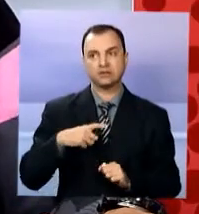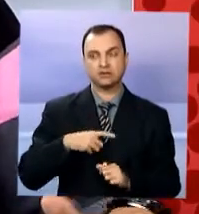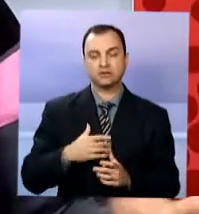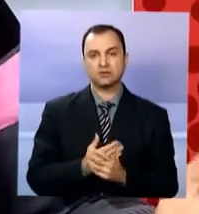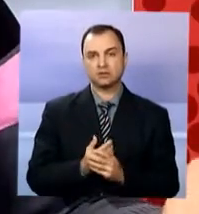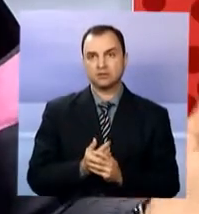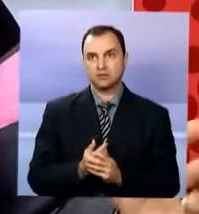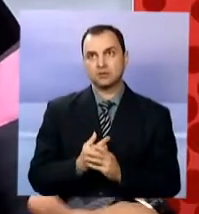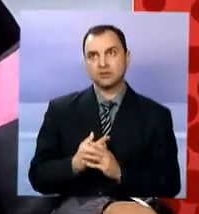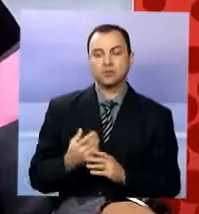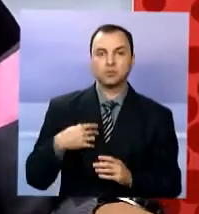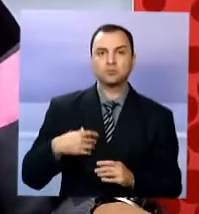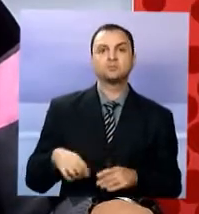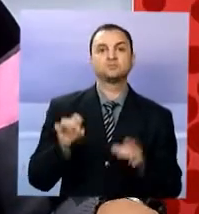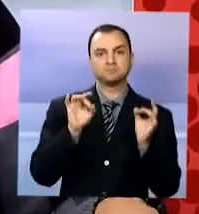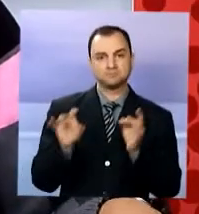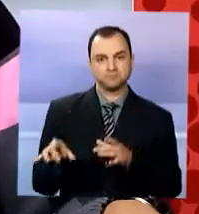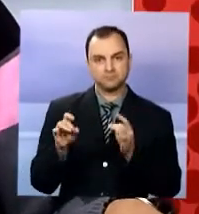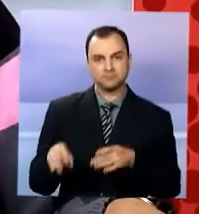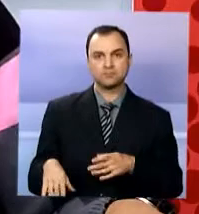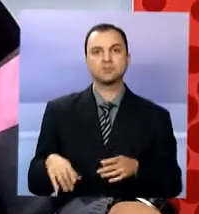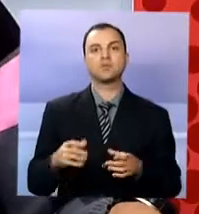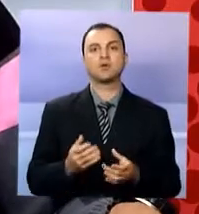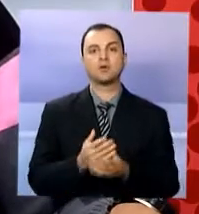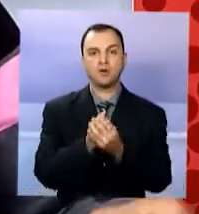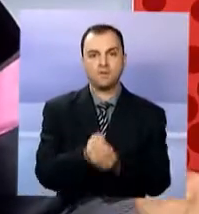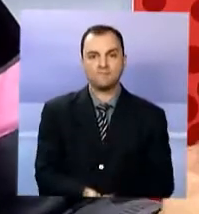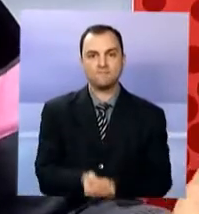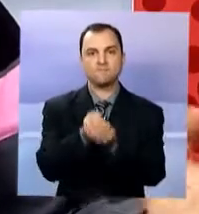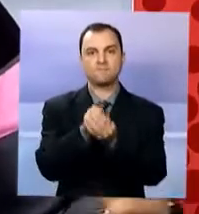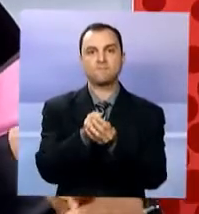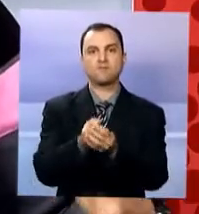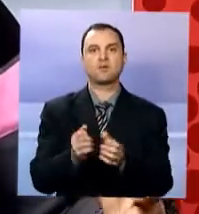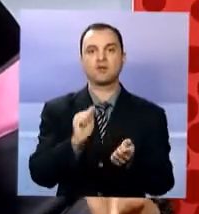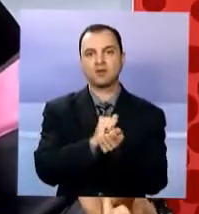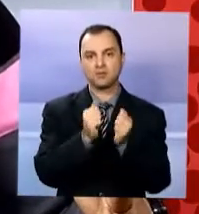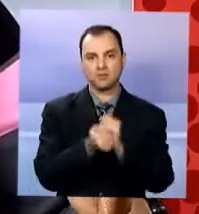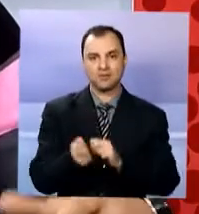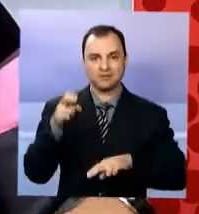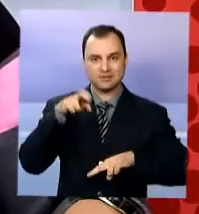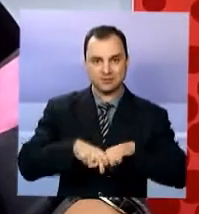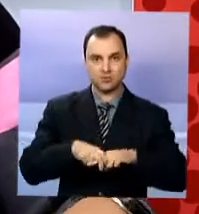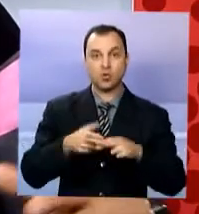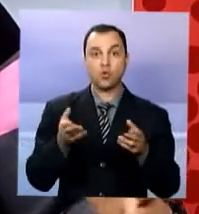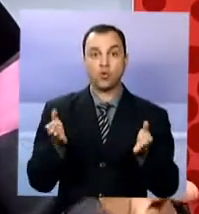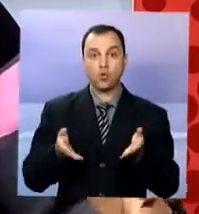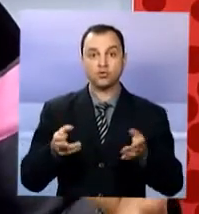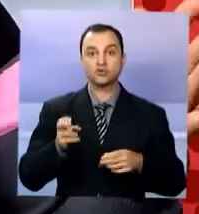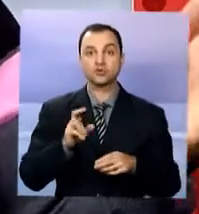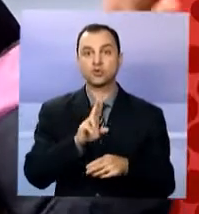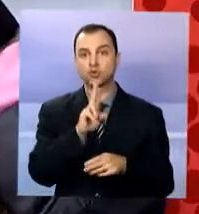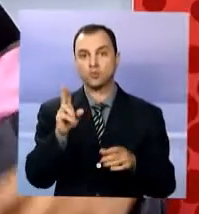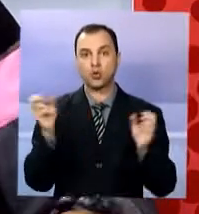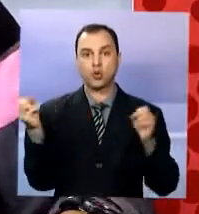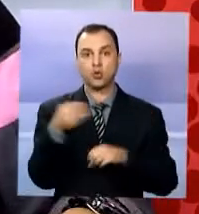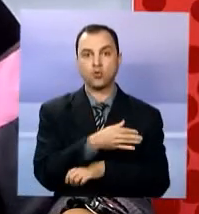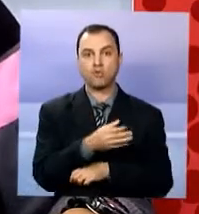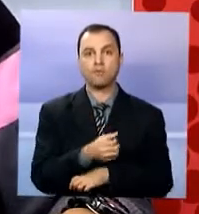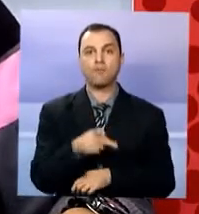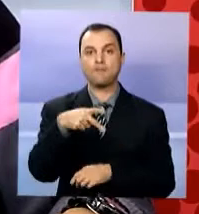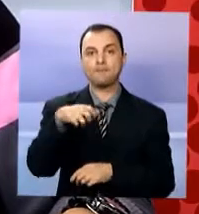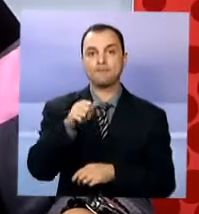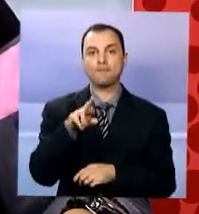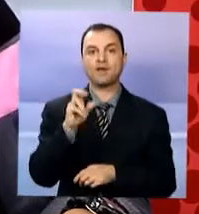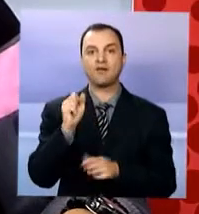eu particulamente eu sou técnico da seleção brasileira de vôlei adaptado o vôlei sentado e hoje tem um novo nome que é o paravolley cada ano